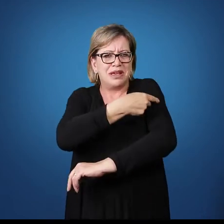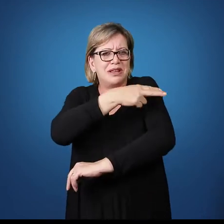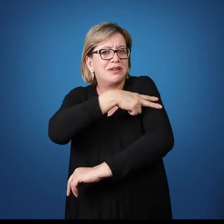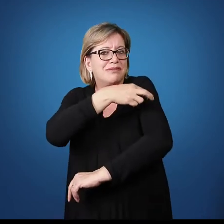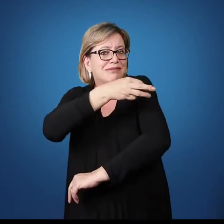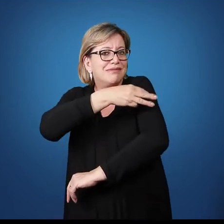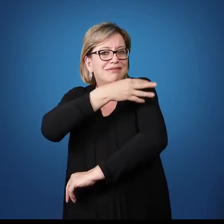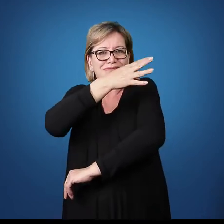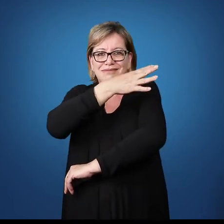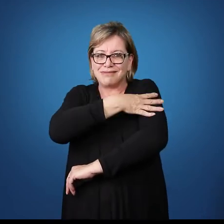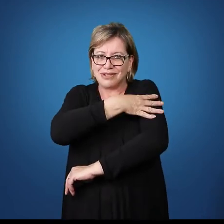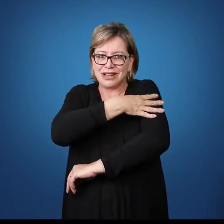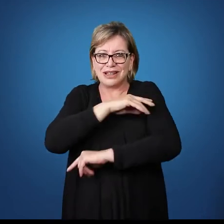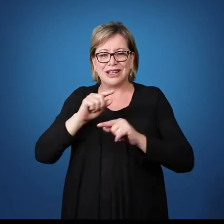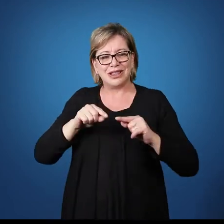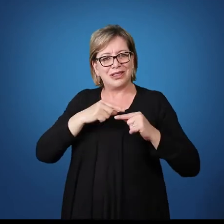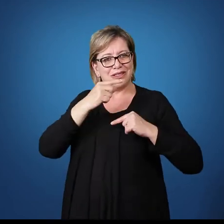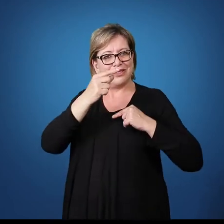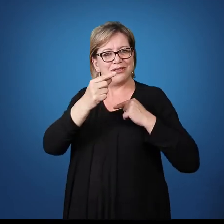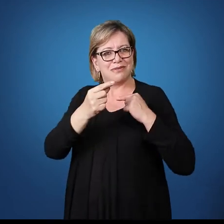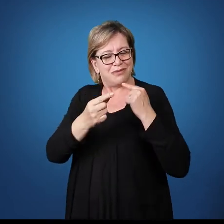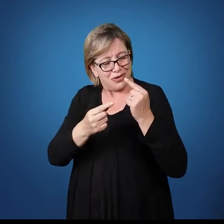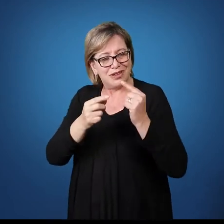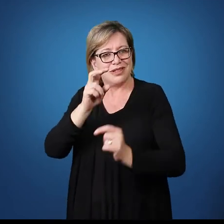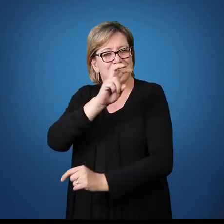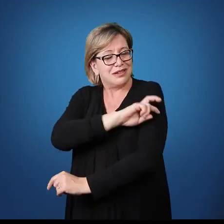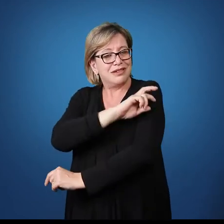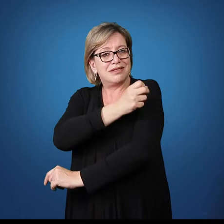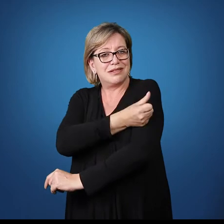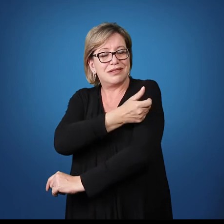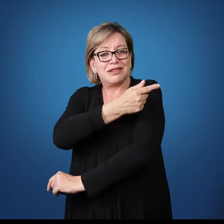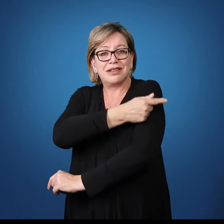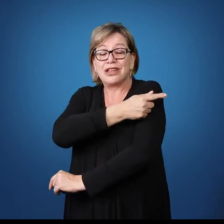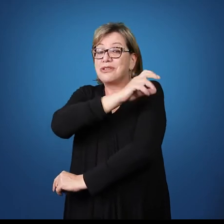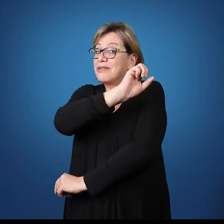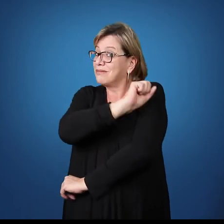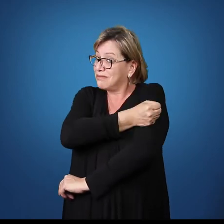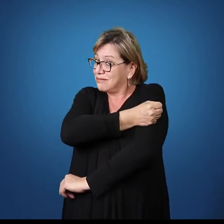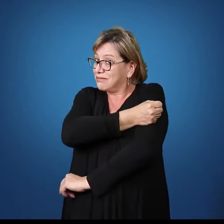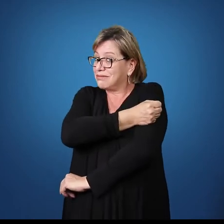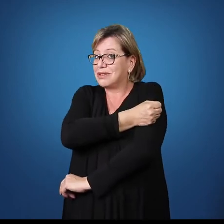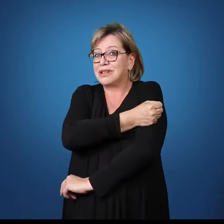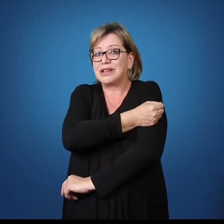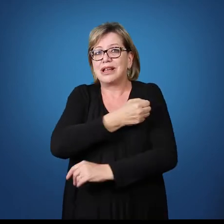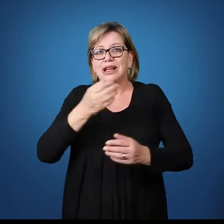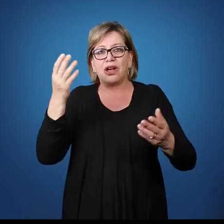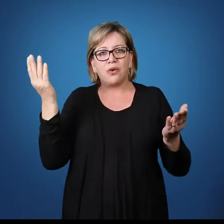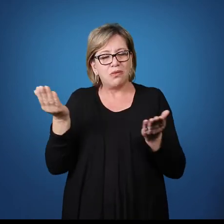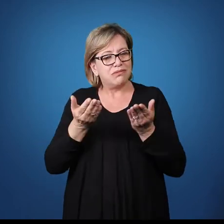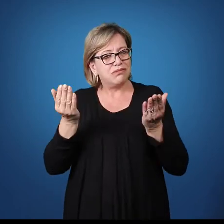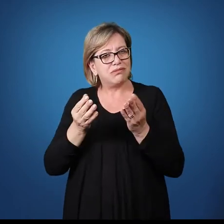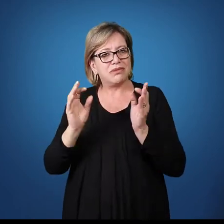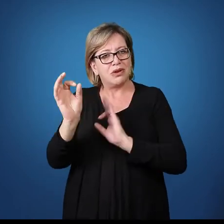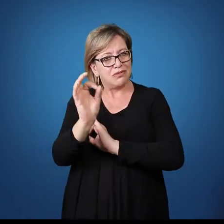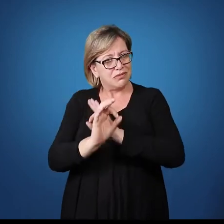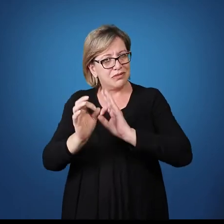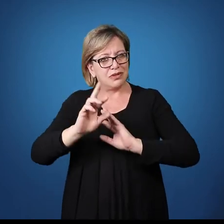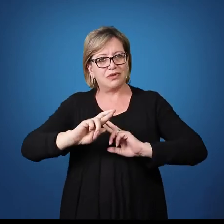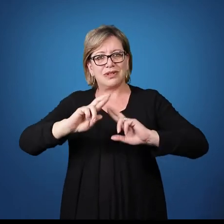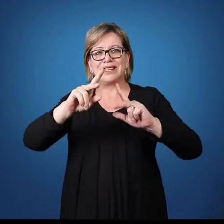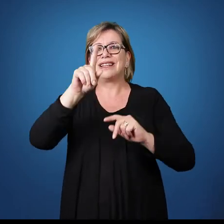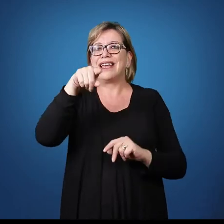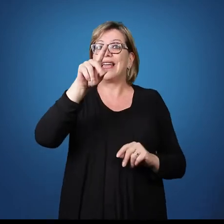quarta série, né? Posteriormente, a quinta, sexta, sétima e oitava série. Atualmente, a organização é por